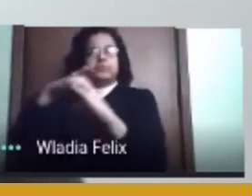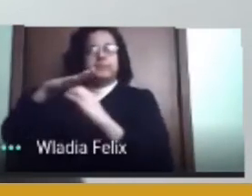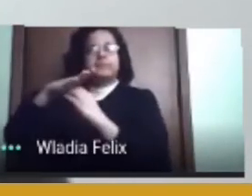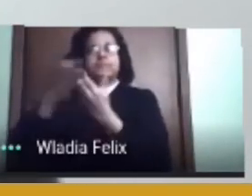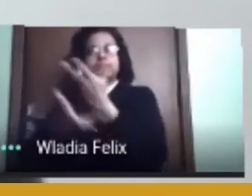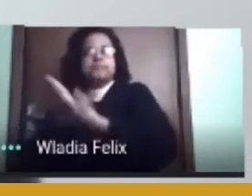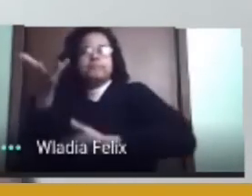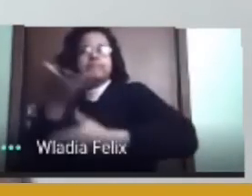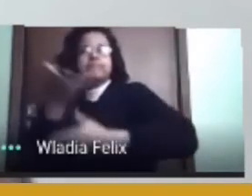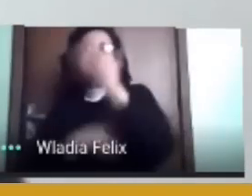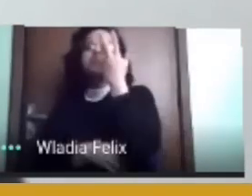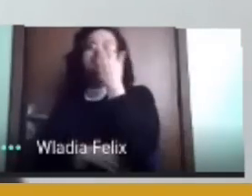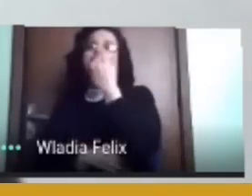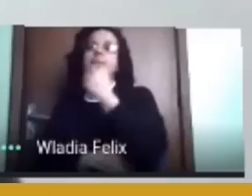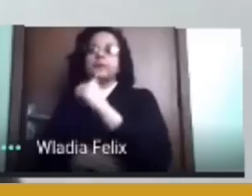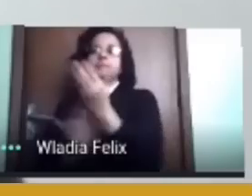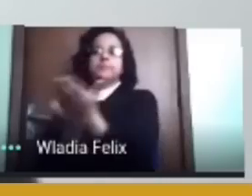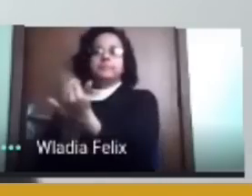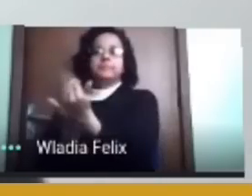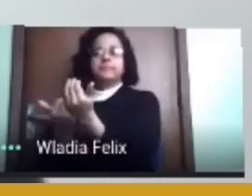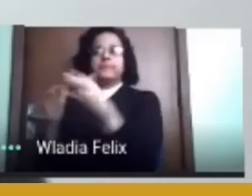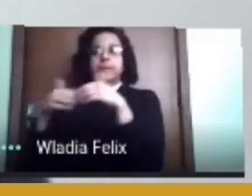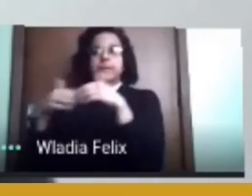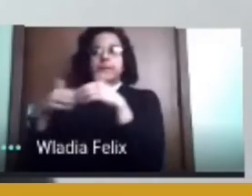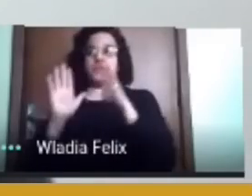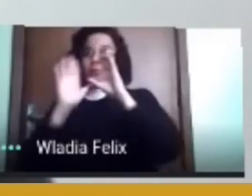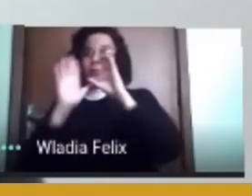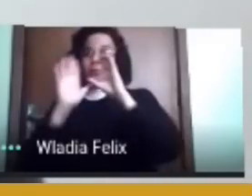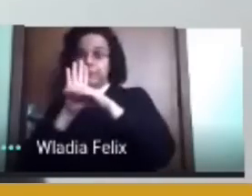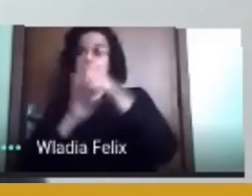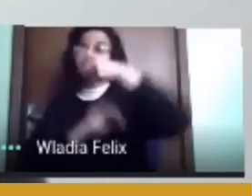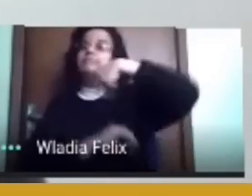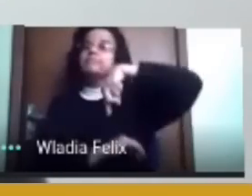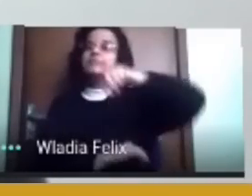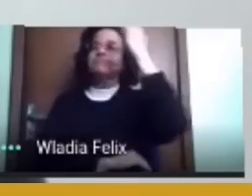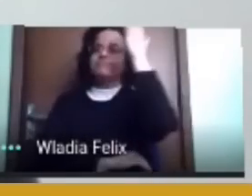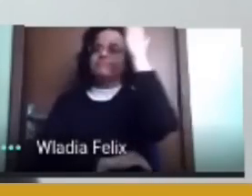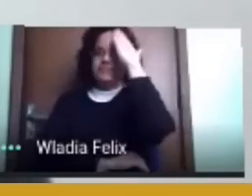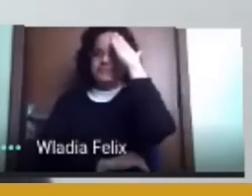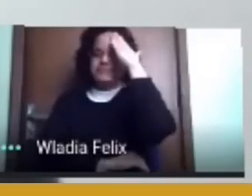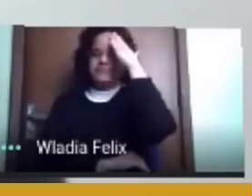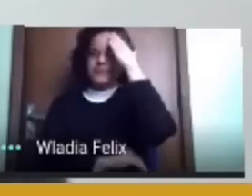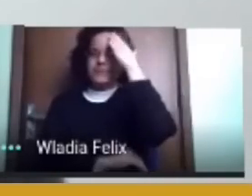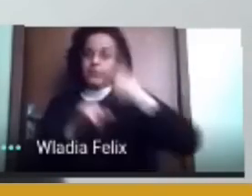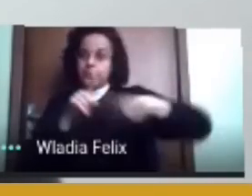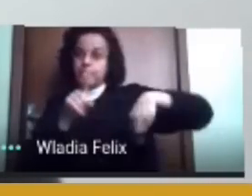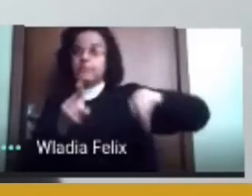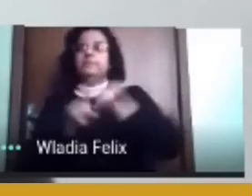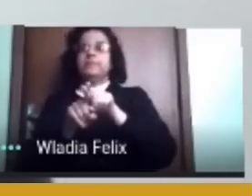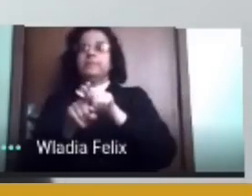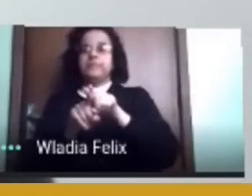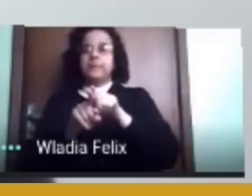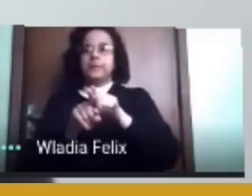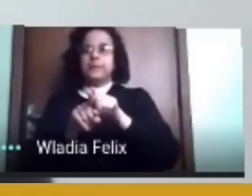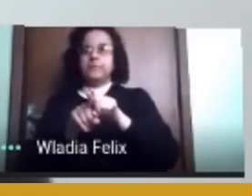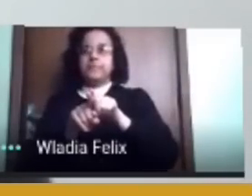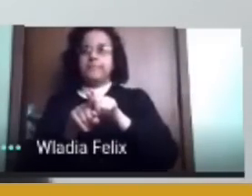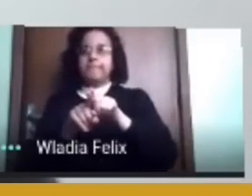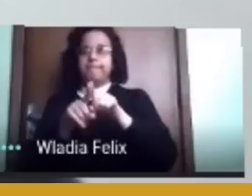esses conceitos para que a gente tenha em mente. Tá? Então, voltando, o abuso sexual ou a violência sexual são